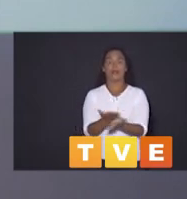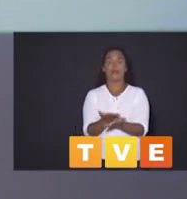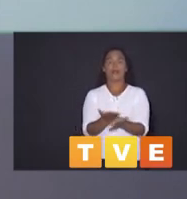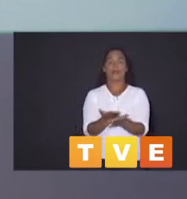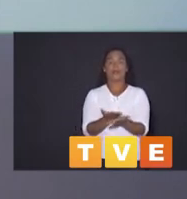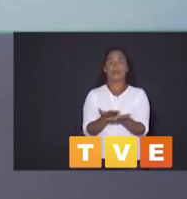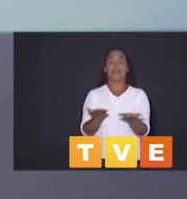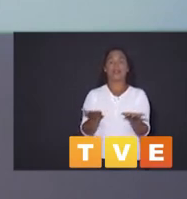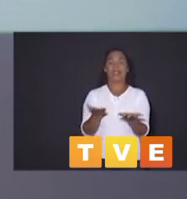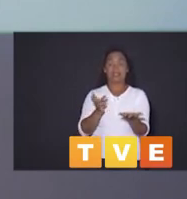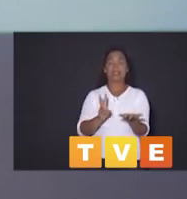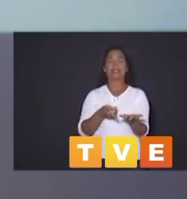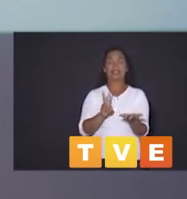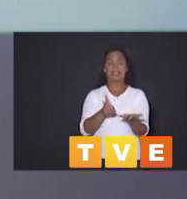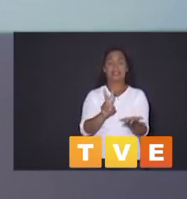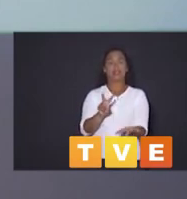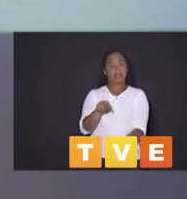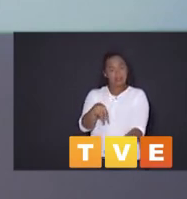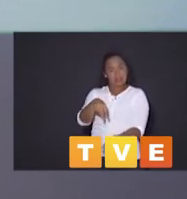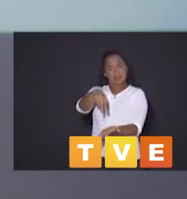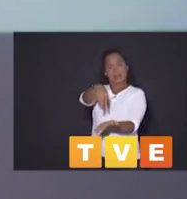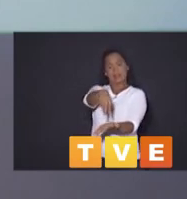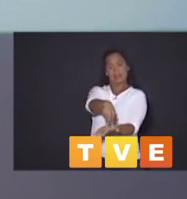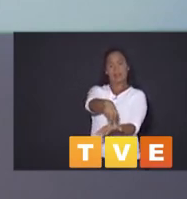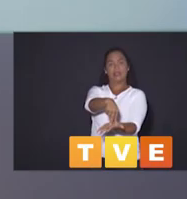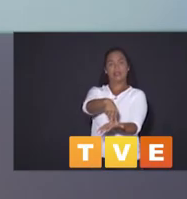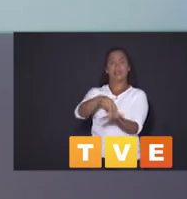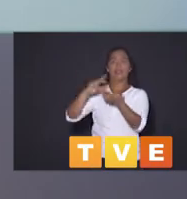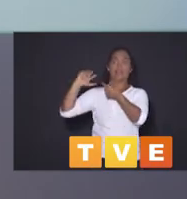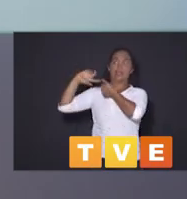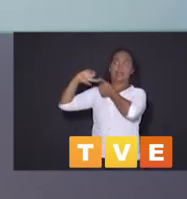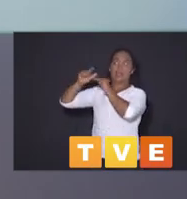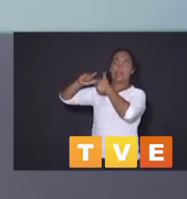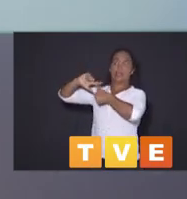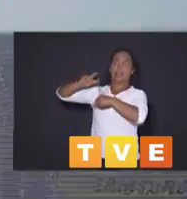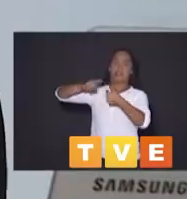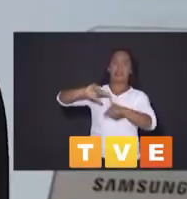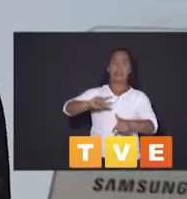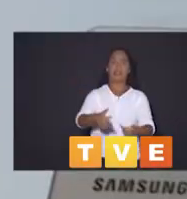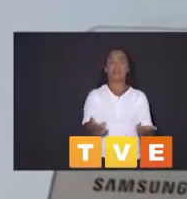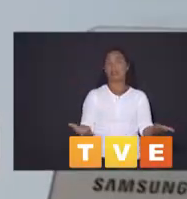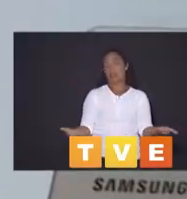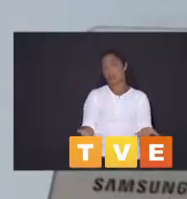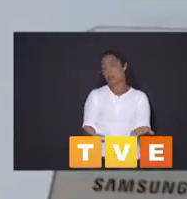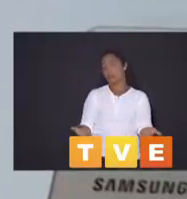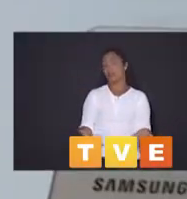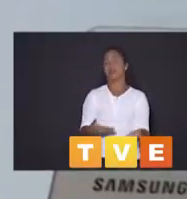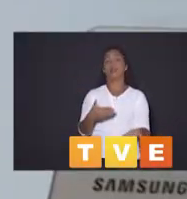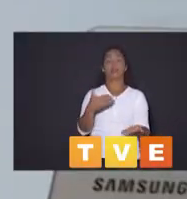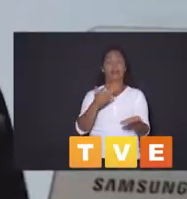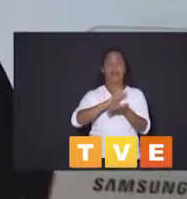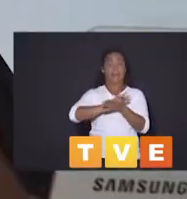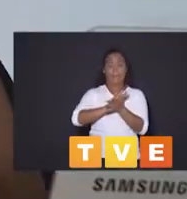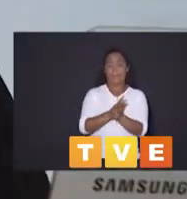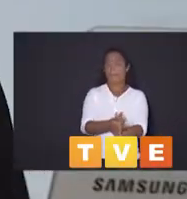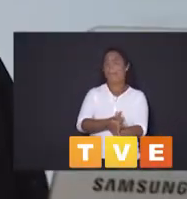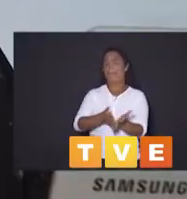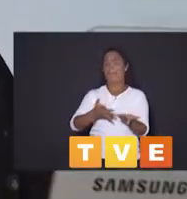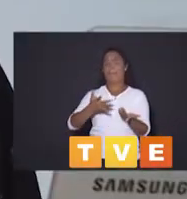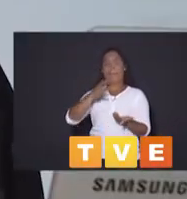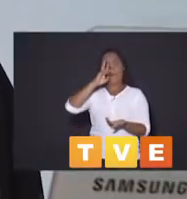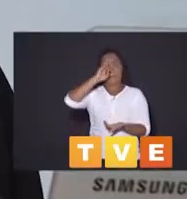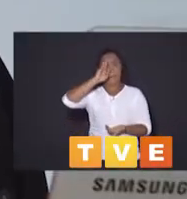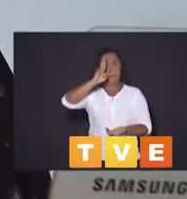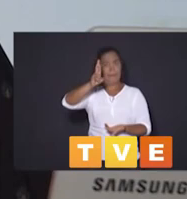ambiente de cada vez mais afirmação do status code afirmação da sociedade atual que é machista racista patriarcal